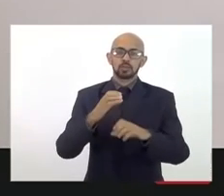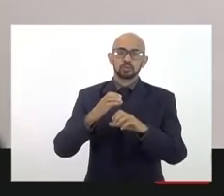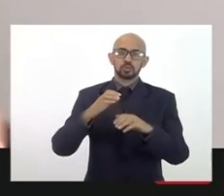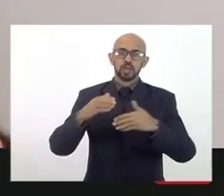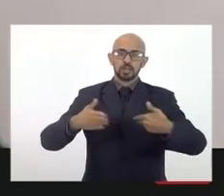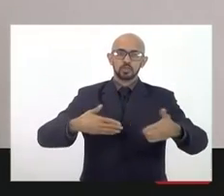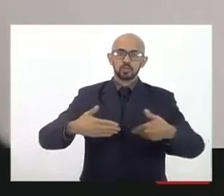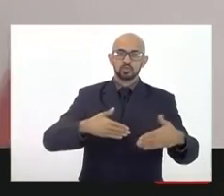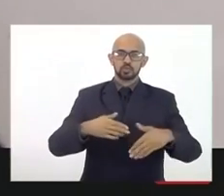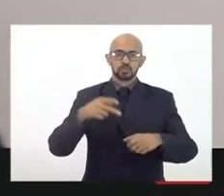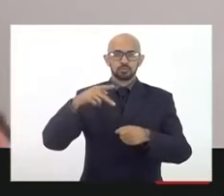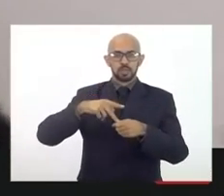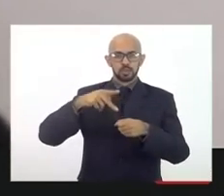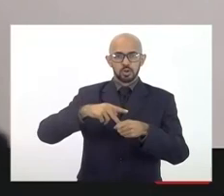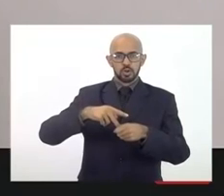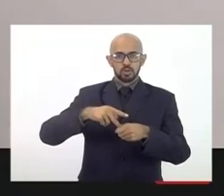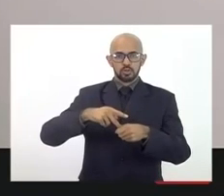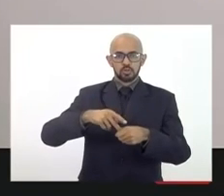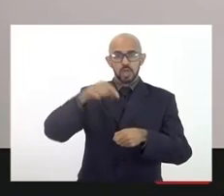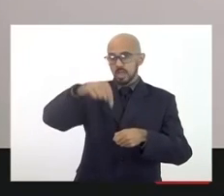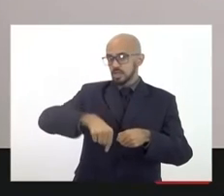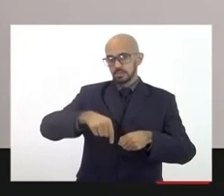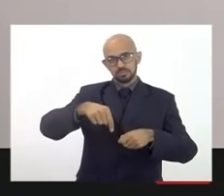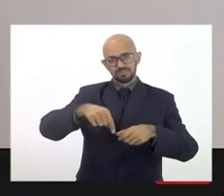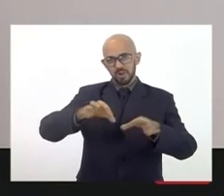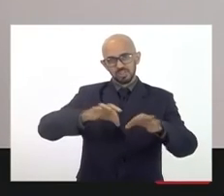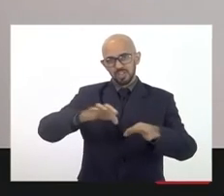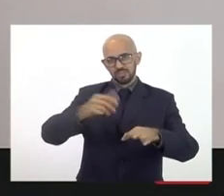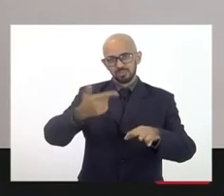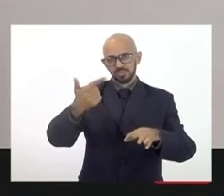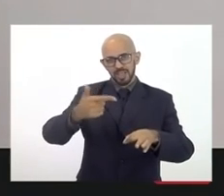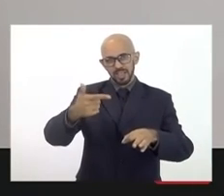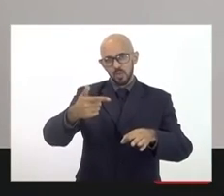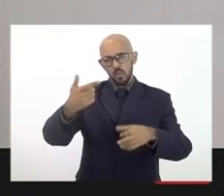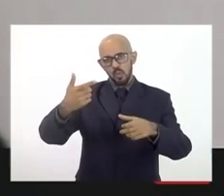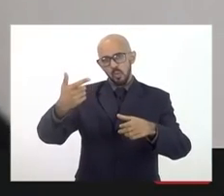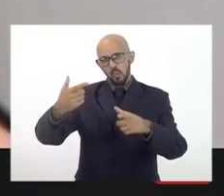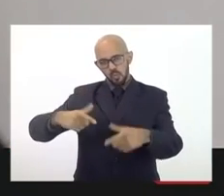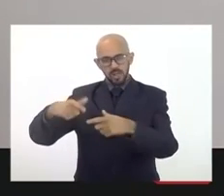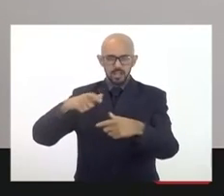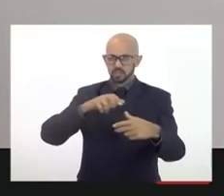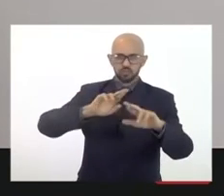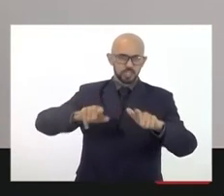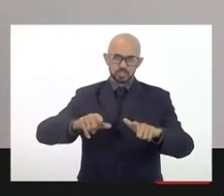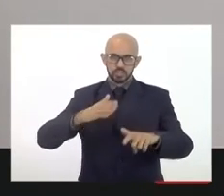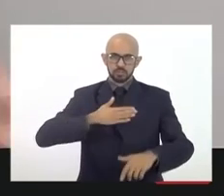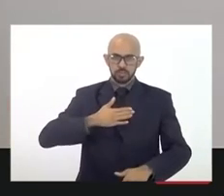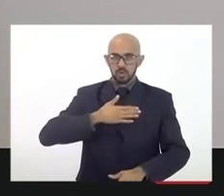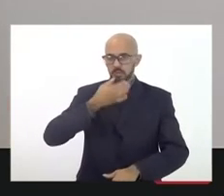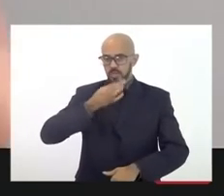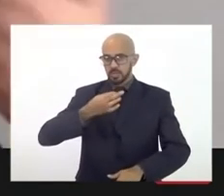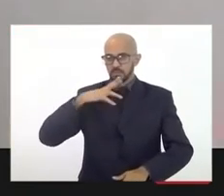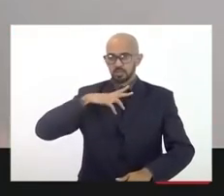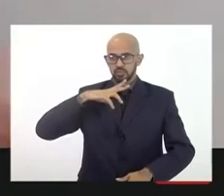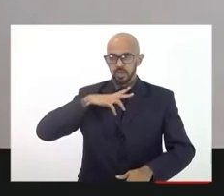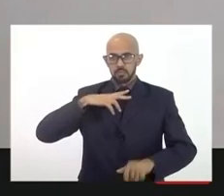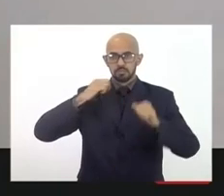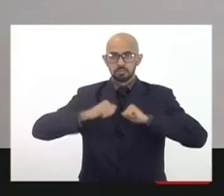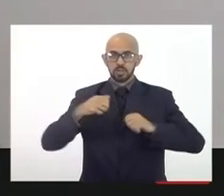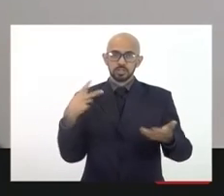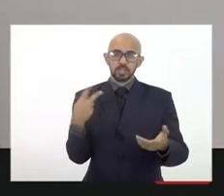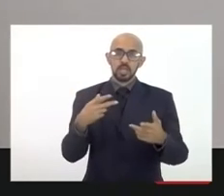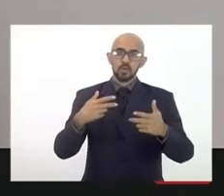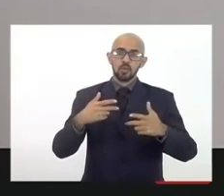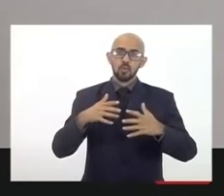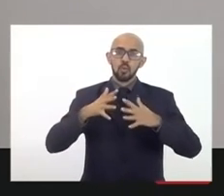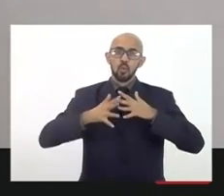projeto não tem outro lugar para ficar. Inclusive, opinião minha pessoal, pode ter até conflito de